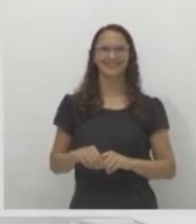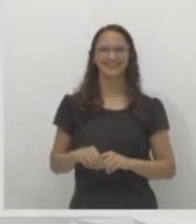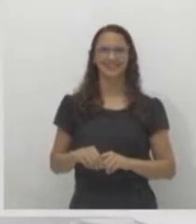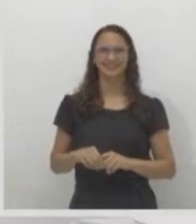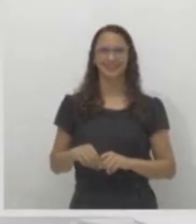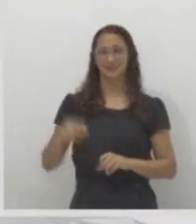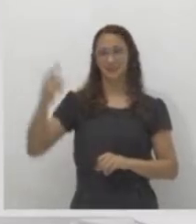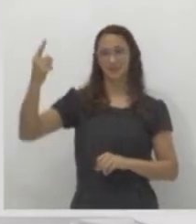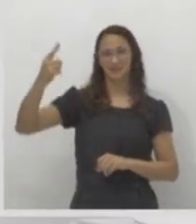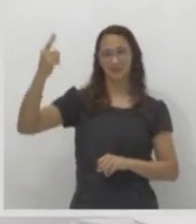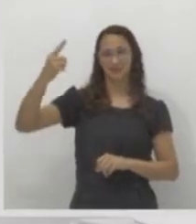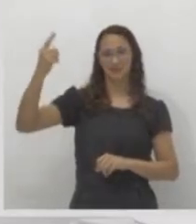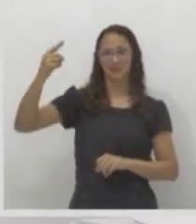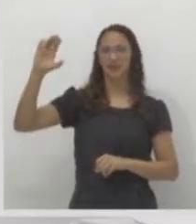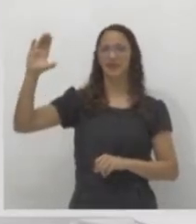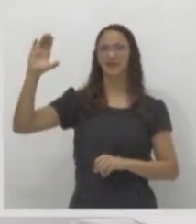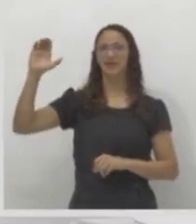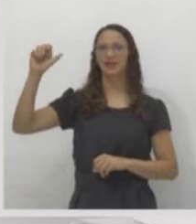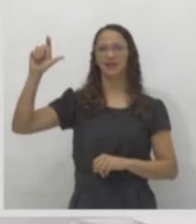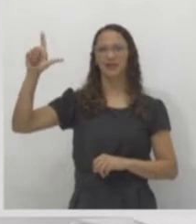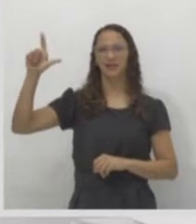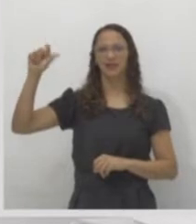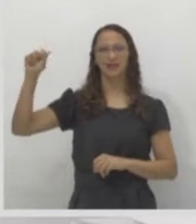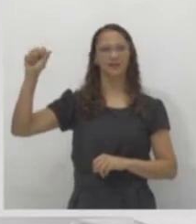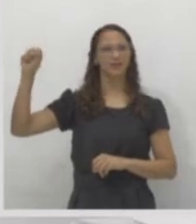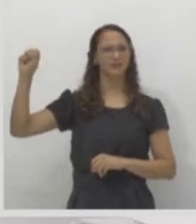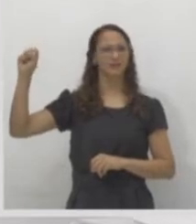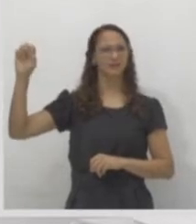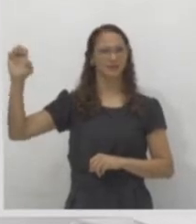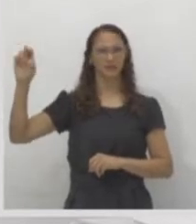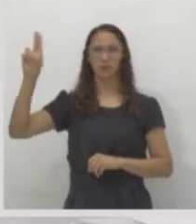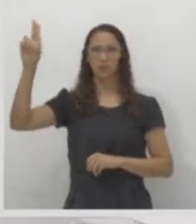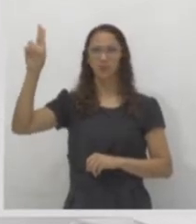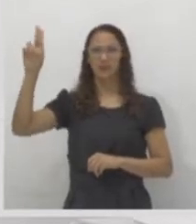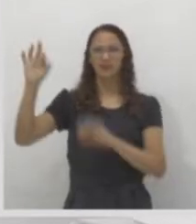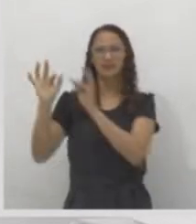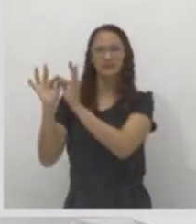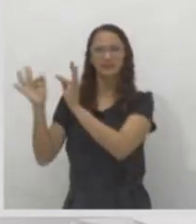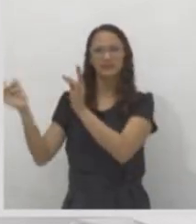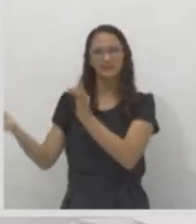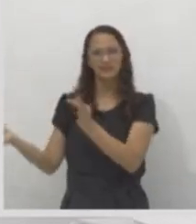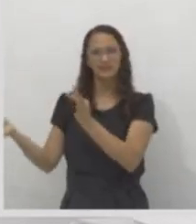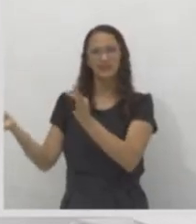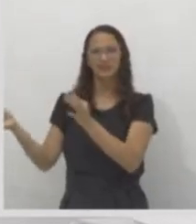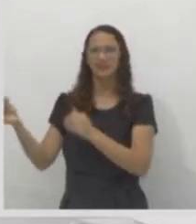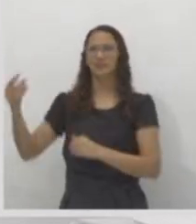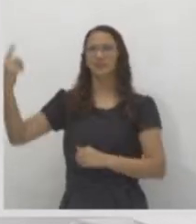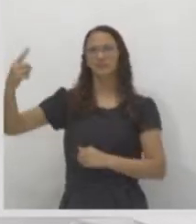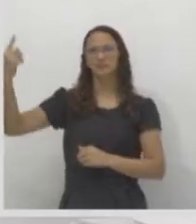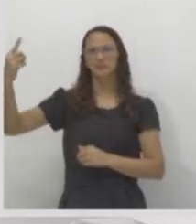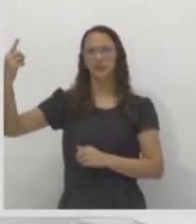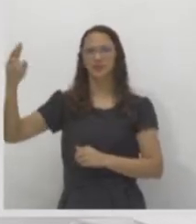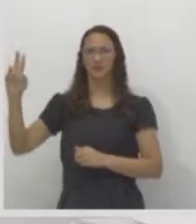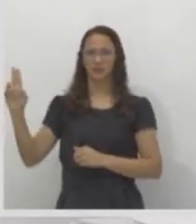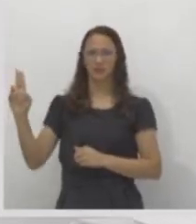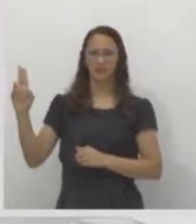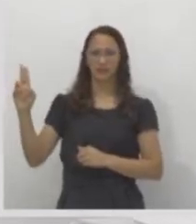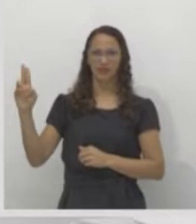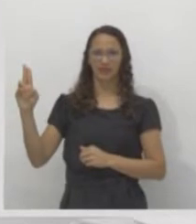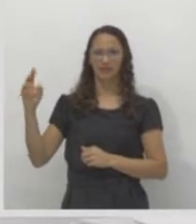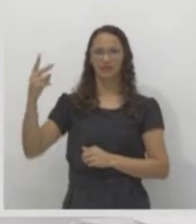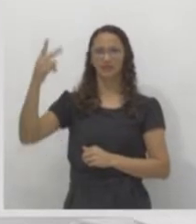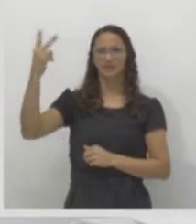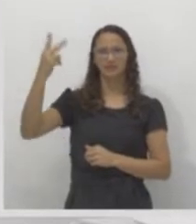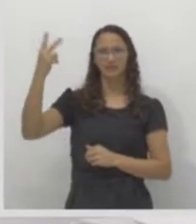Primeira classe, unidades simples. Primeira ordem, nós temos a unidade. Na segunda ordem,